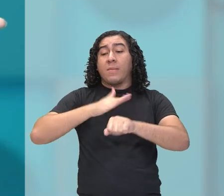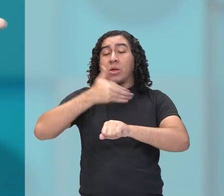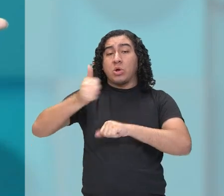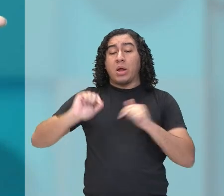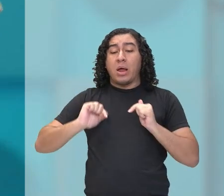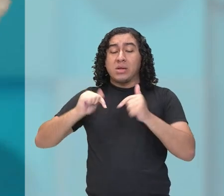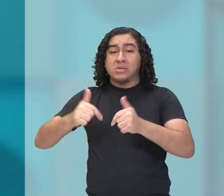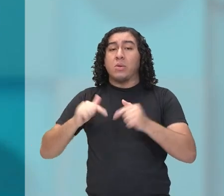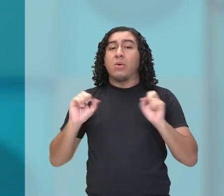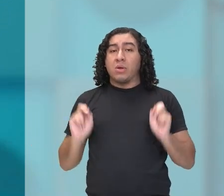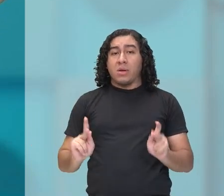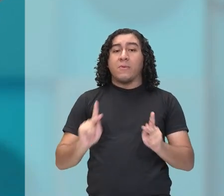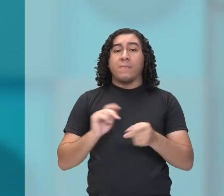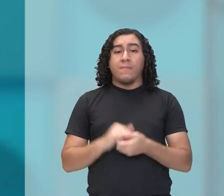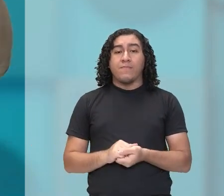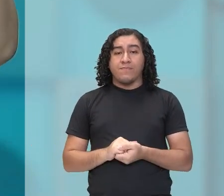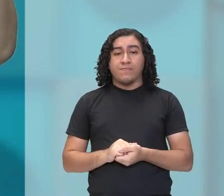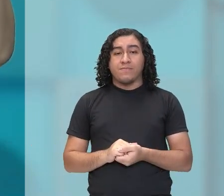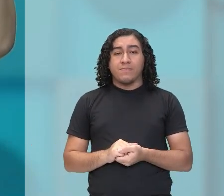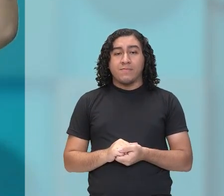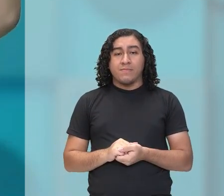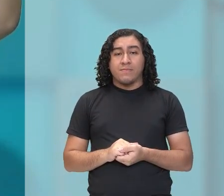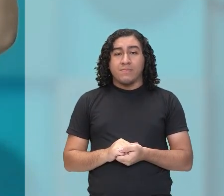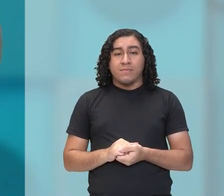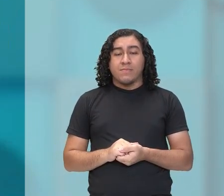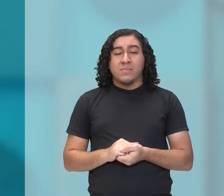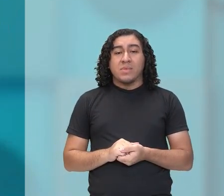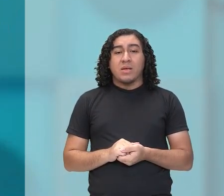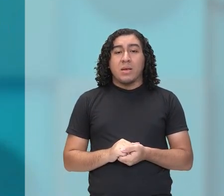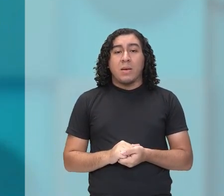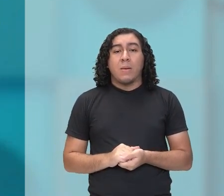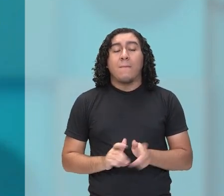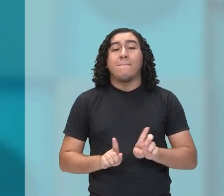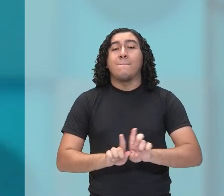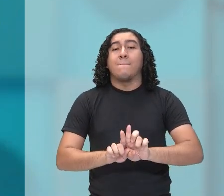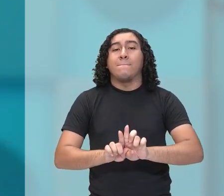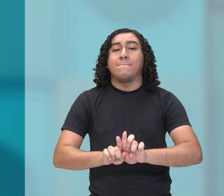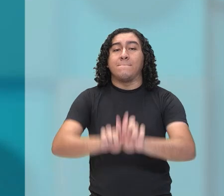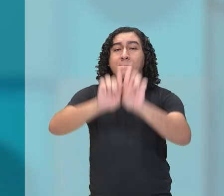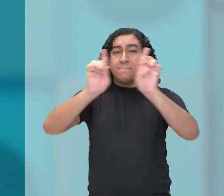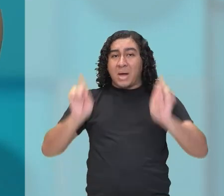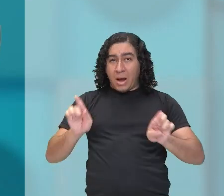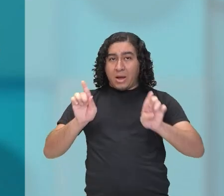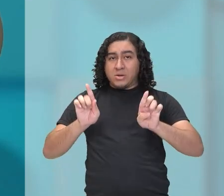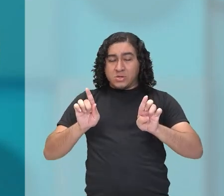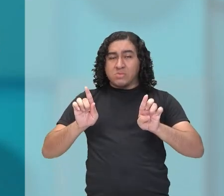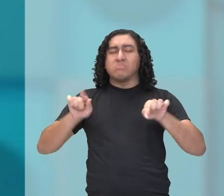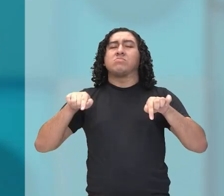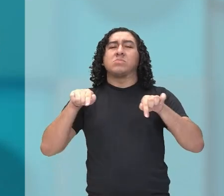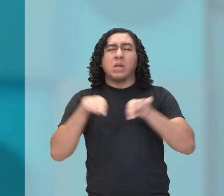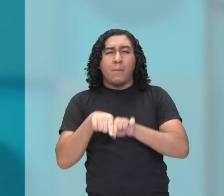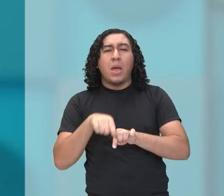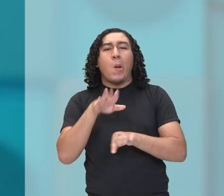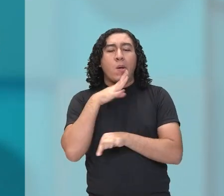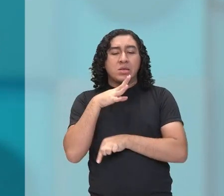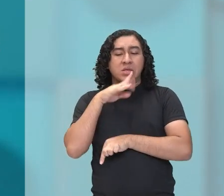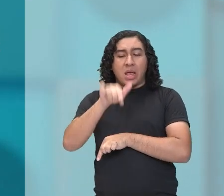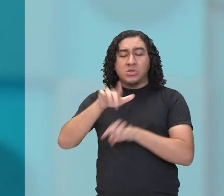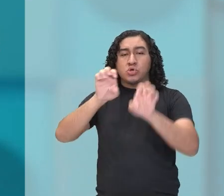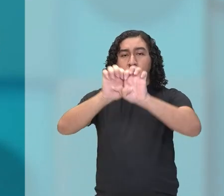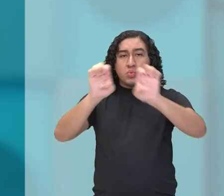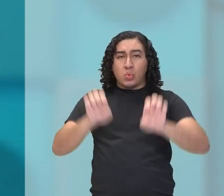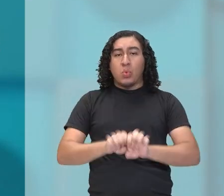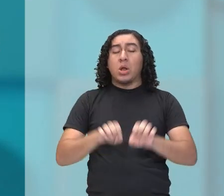intervenção, ok? Mas, para além de saber e conhecer a estrutura de um artigo de opinião,